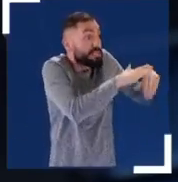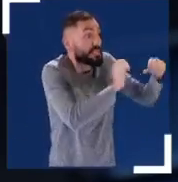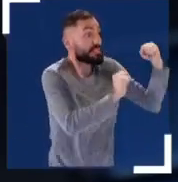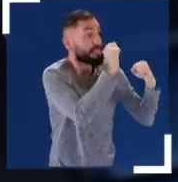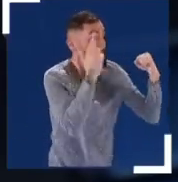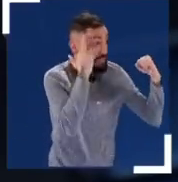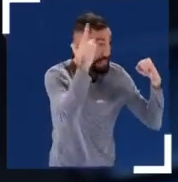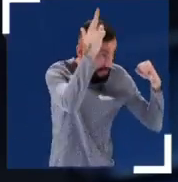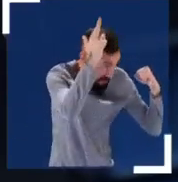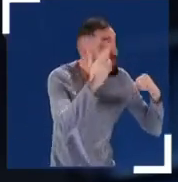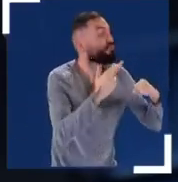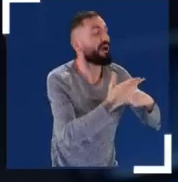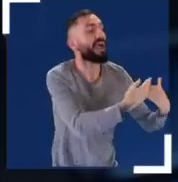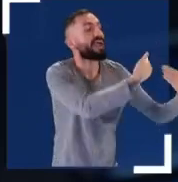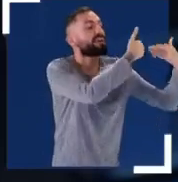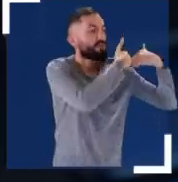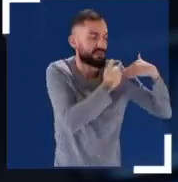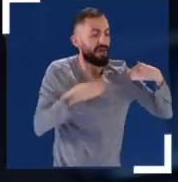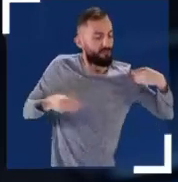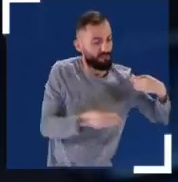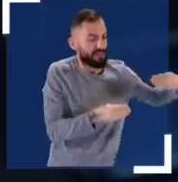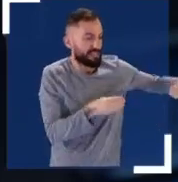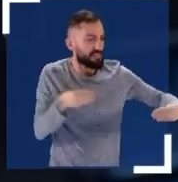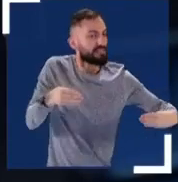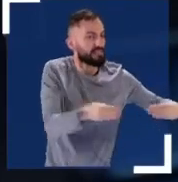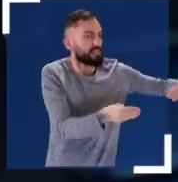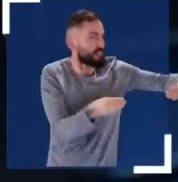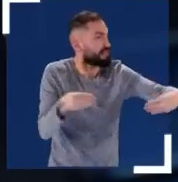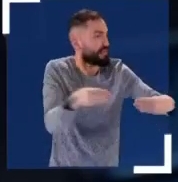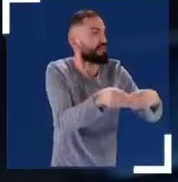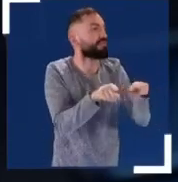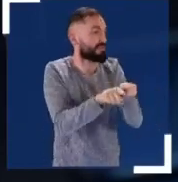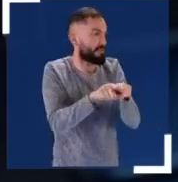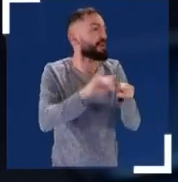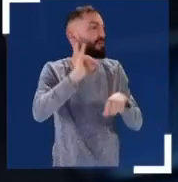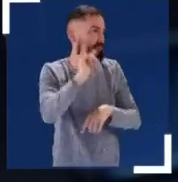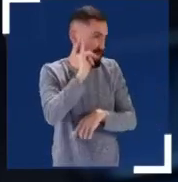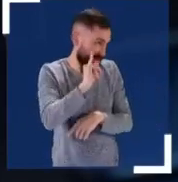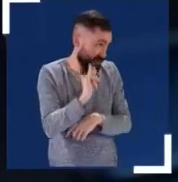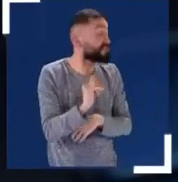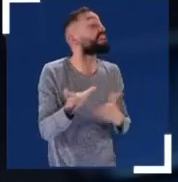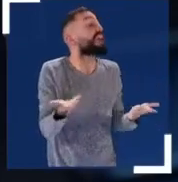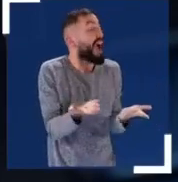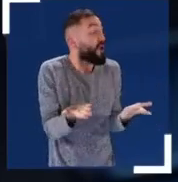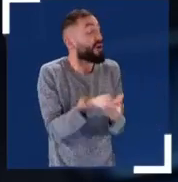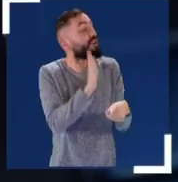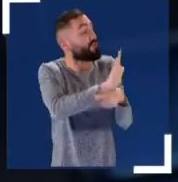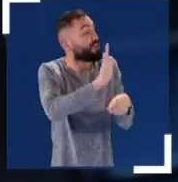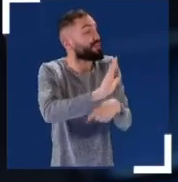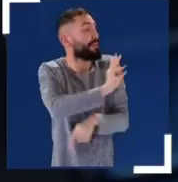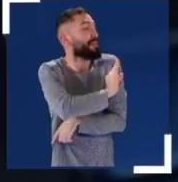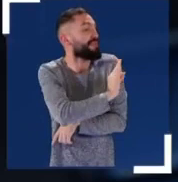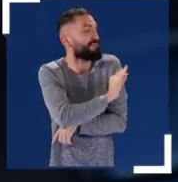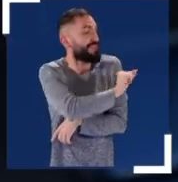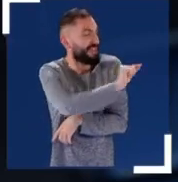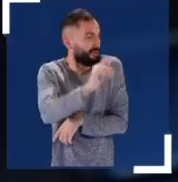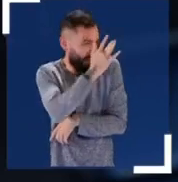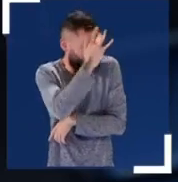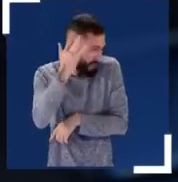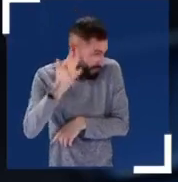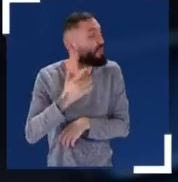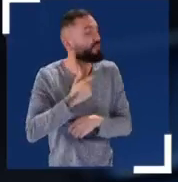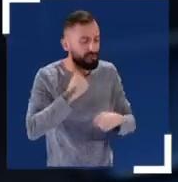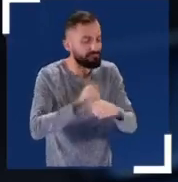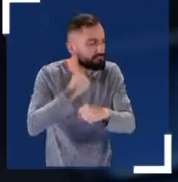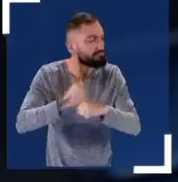de manutenção das vicinais, para que as pessoas possam circular internamente. E aí ajudar os prefeitos, como eu tenho feito sempre, para eles colocarem